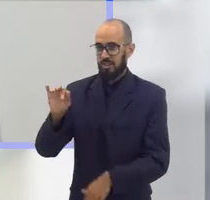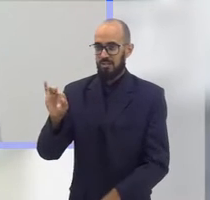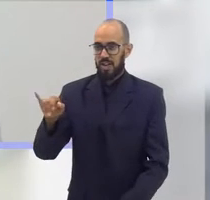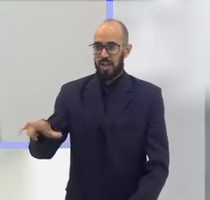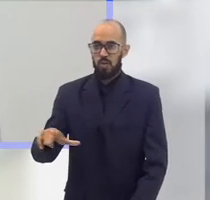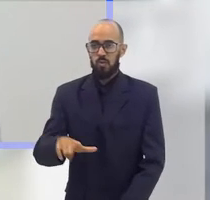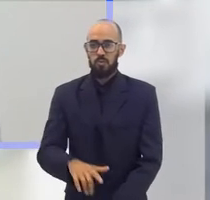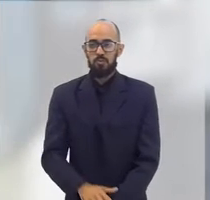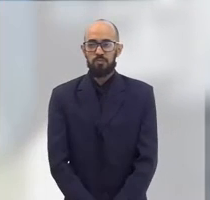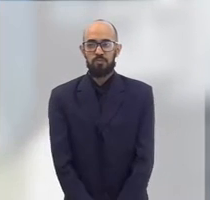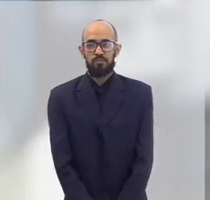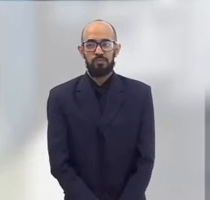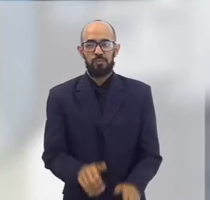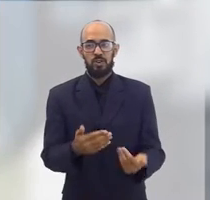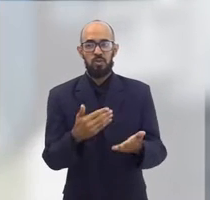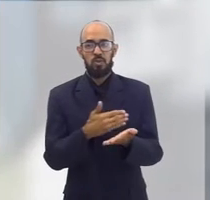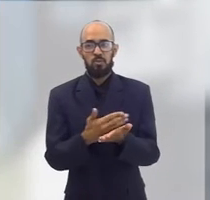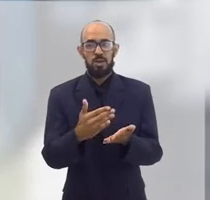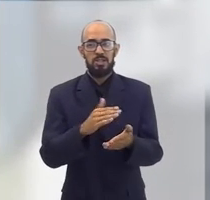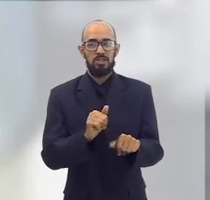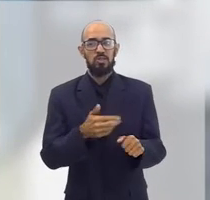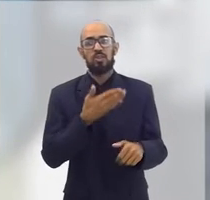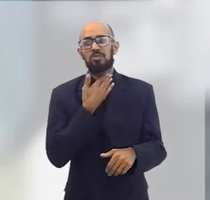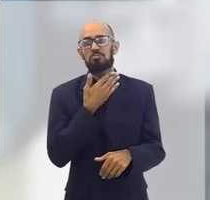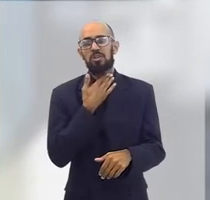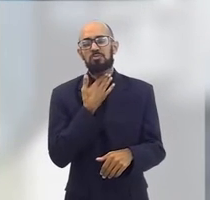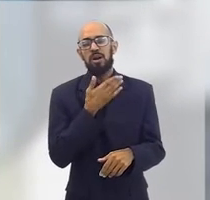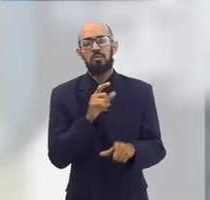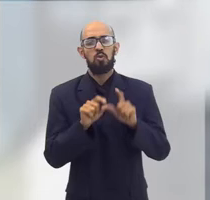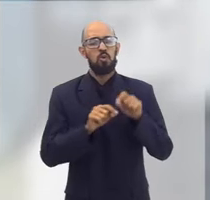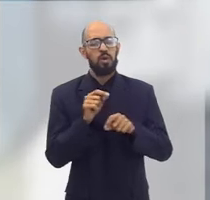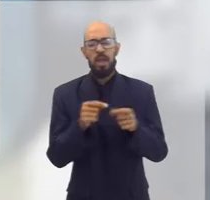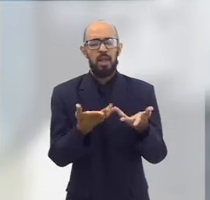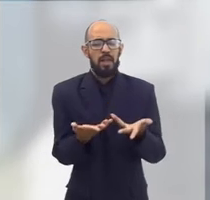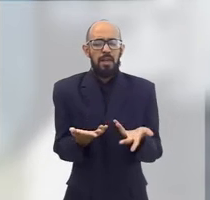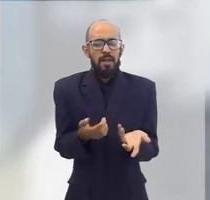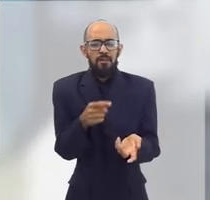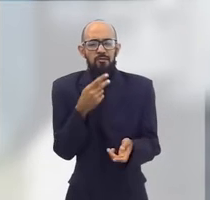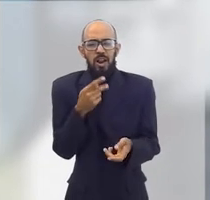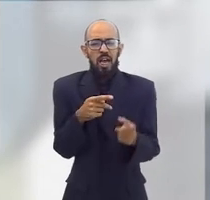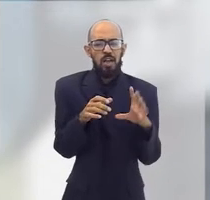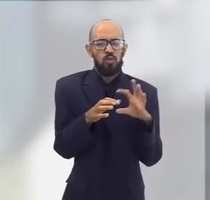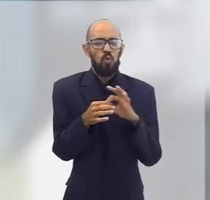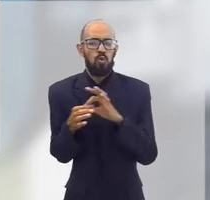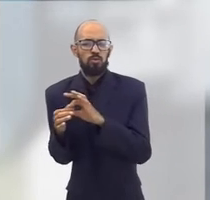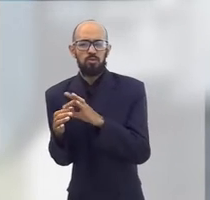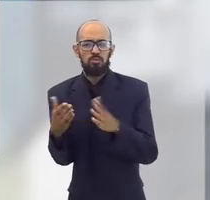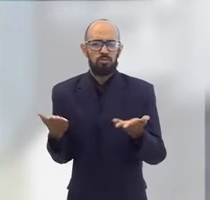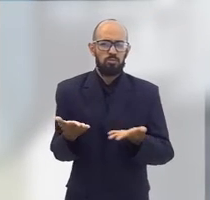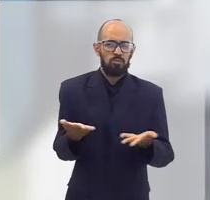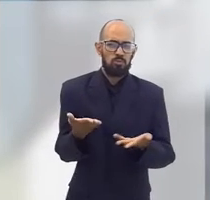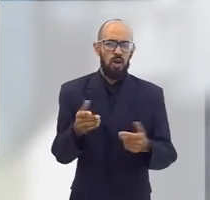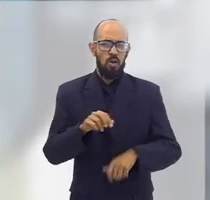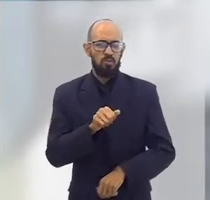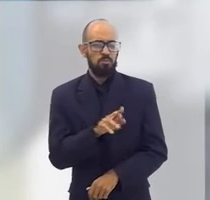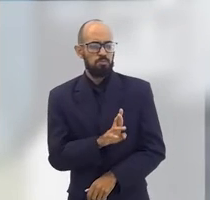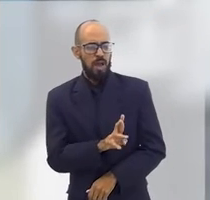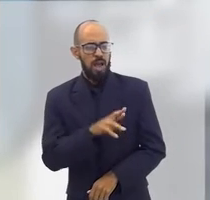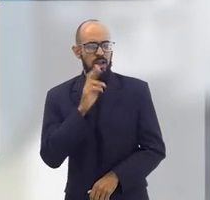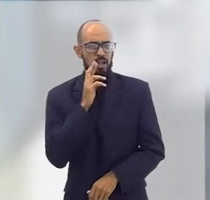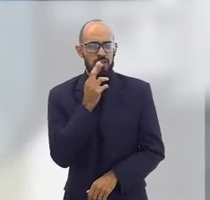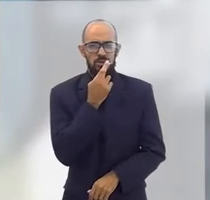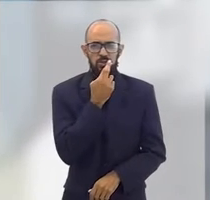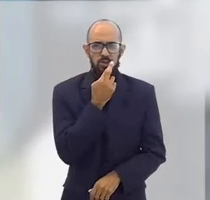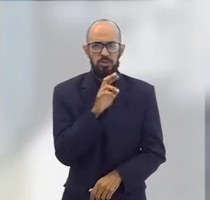Obrigado, Rafael. Obrigado pelo Obrigado, convite. Rafael. Bom, vou começar nosso bate-papo pedindo para vocês falarem um pouquinho do cenário atual, tanto